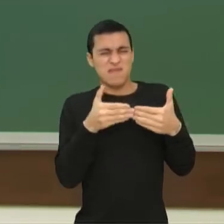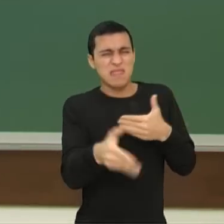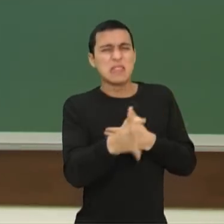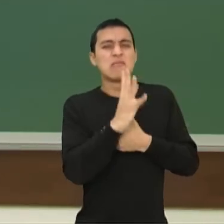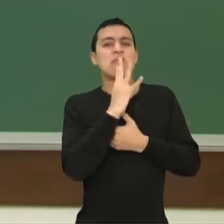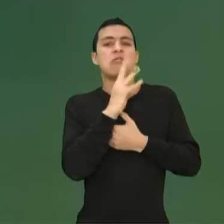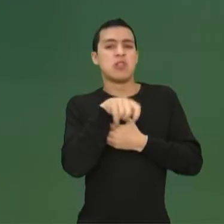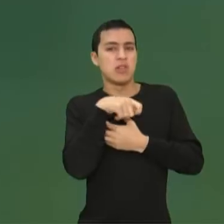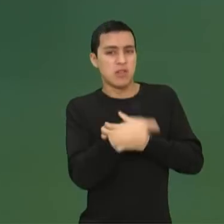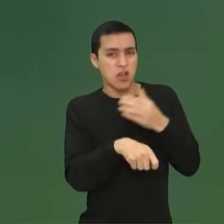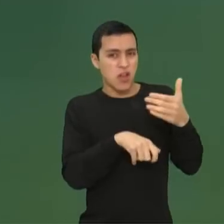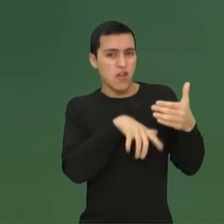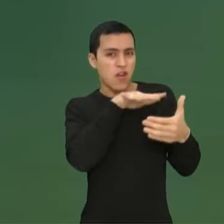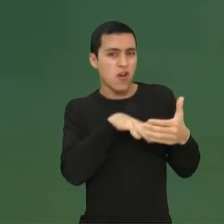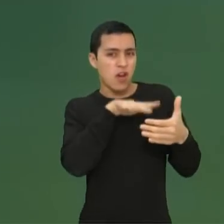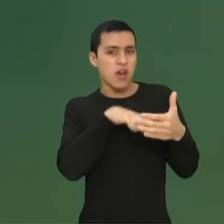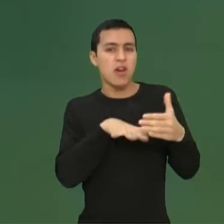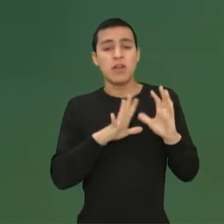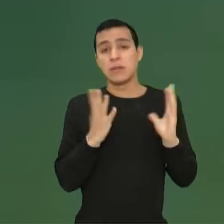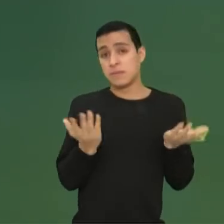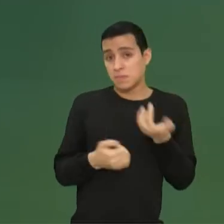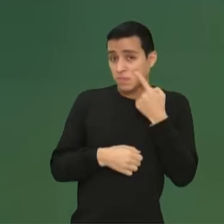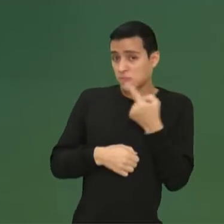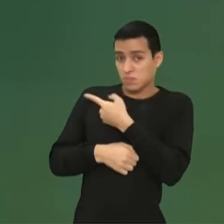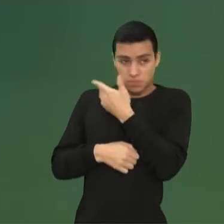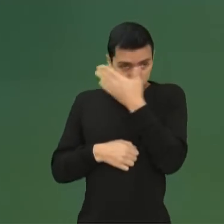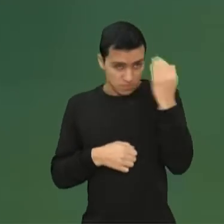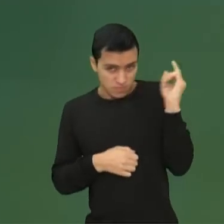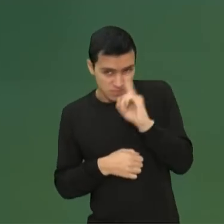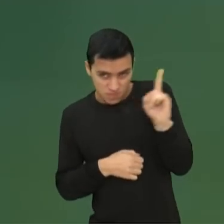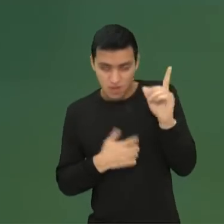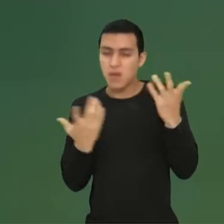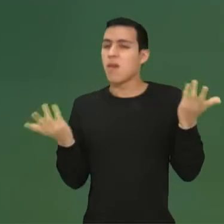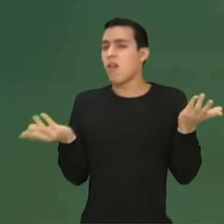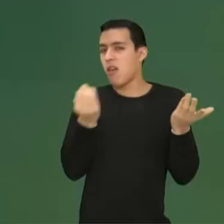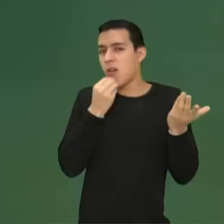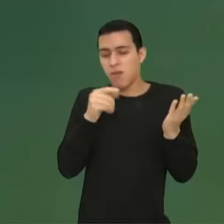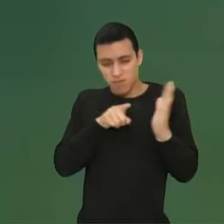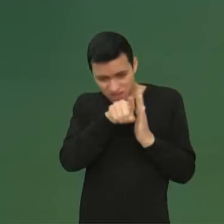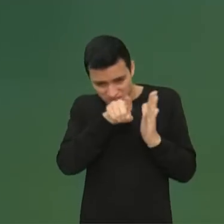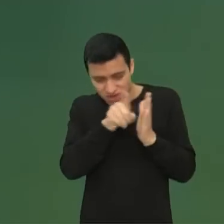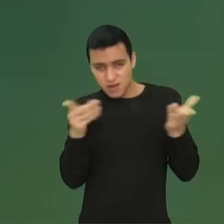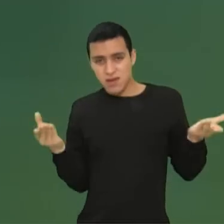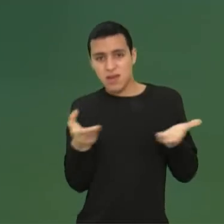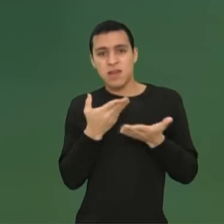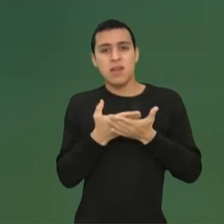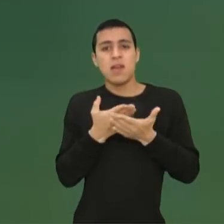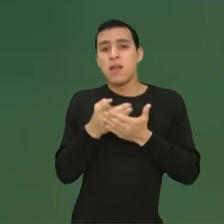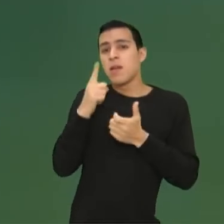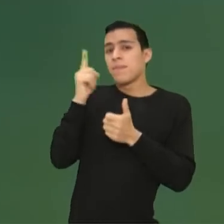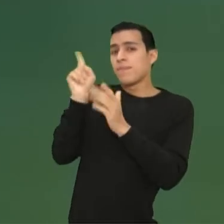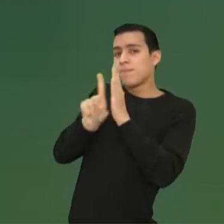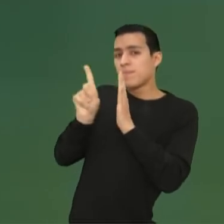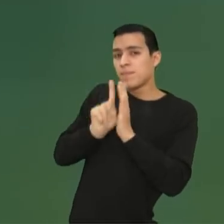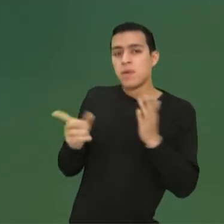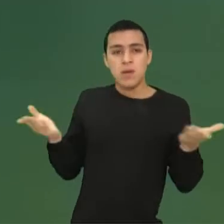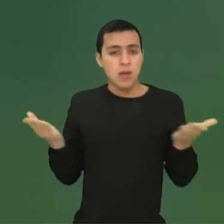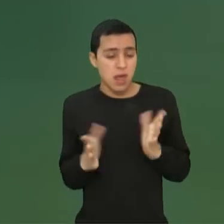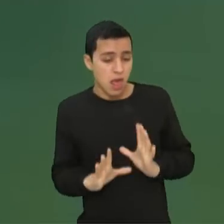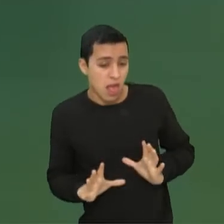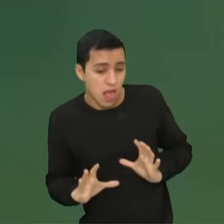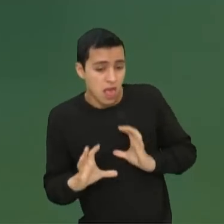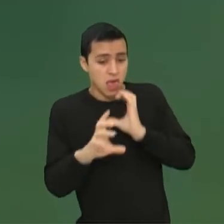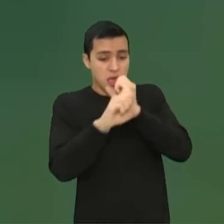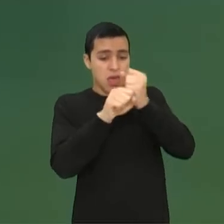hoje. Olha que eu trouxe para vocês. Vocês esqueceram? Imagina que não ia ter quiz na aula de hoje? Então veja o primeiro quiz de hoje. A quantidade